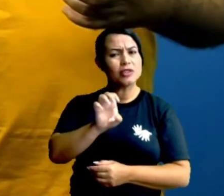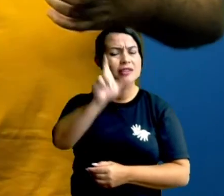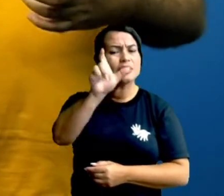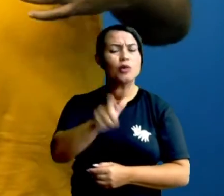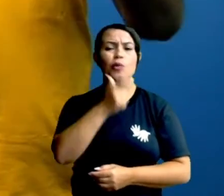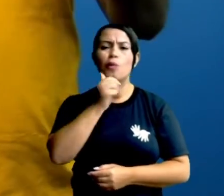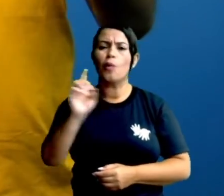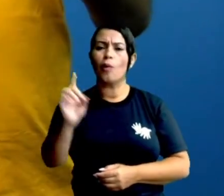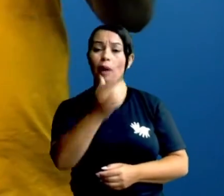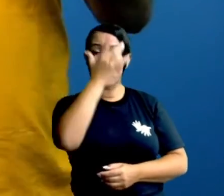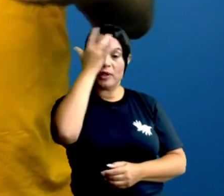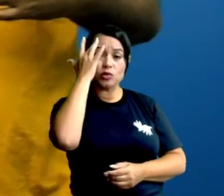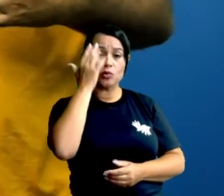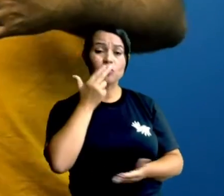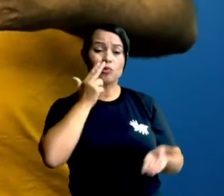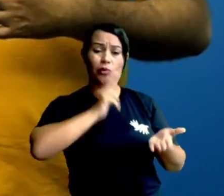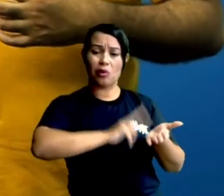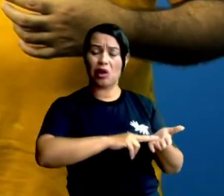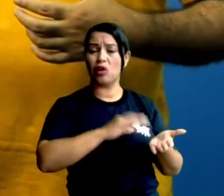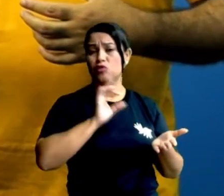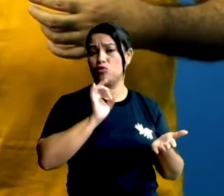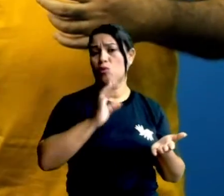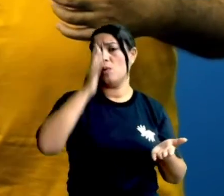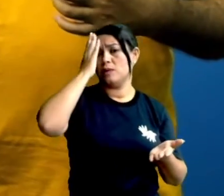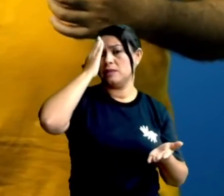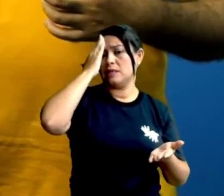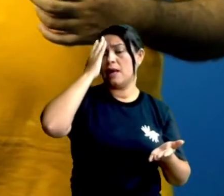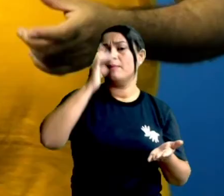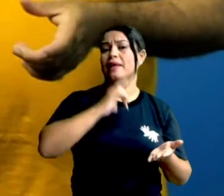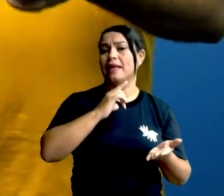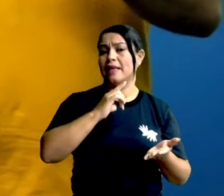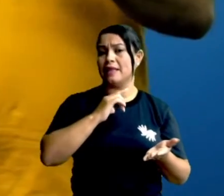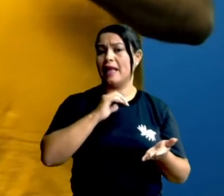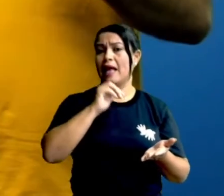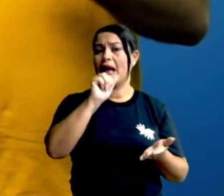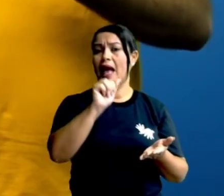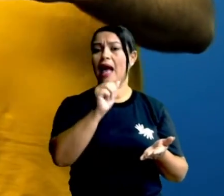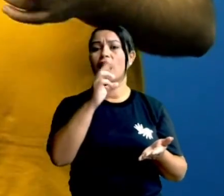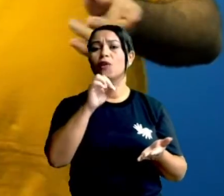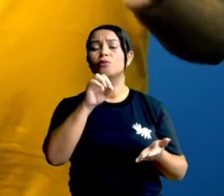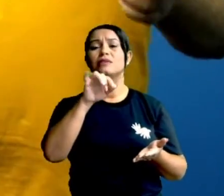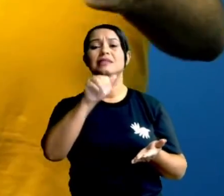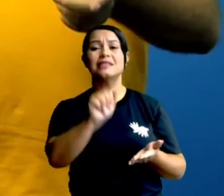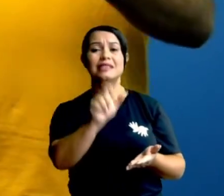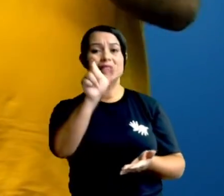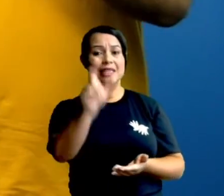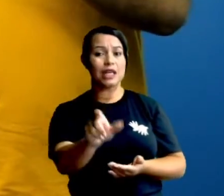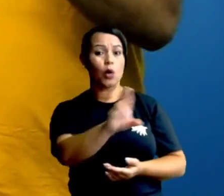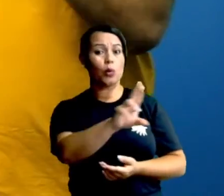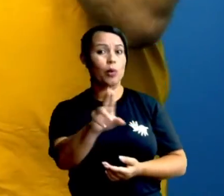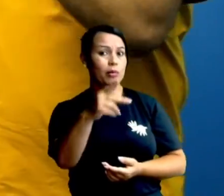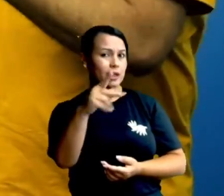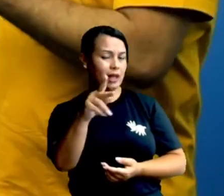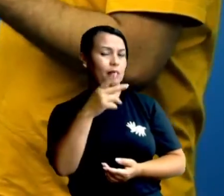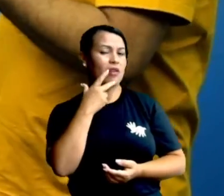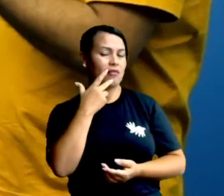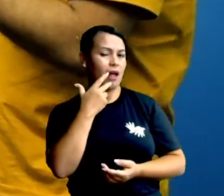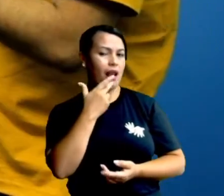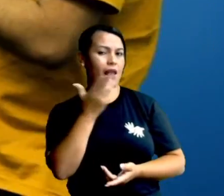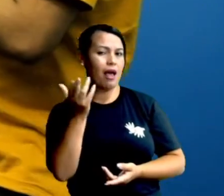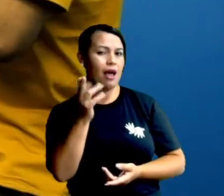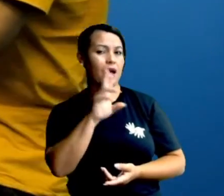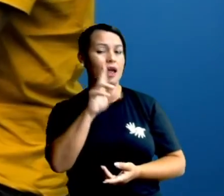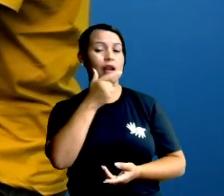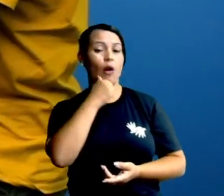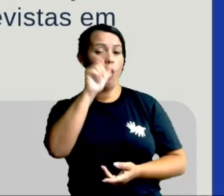agente do correio pudera apenas informar que acudia ao nome de Raimundo. Ou seja, que aquele homem, para não repetir a expressão